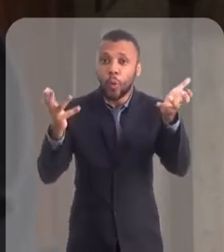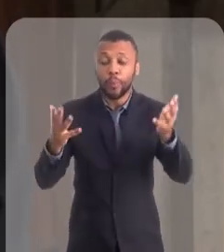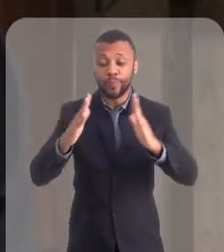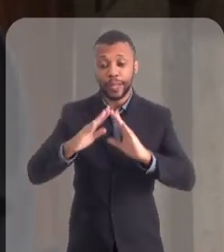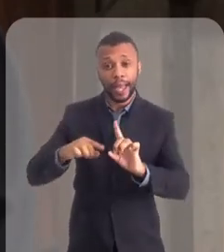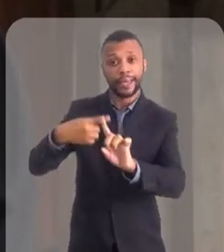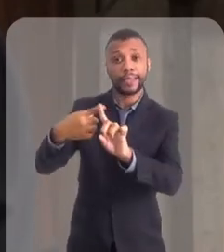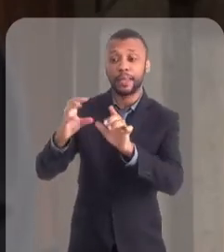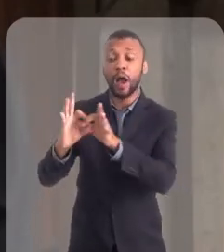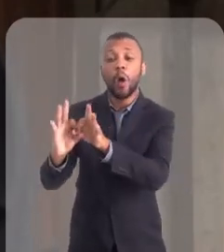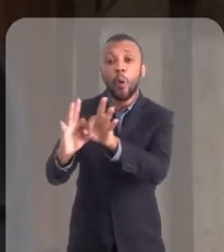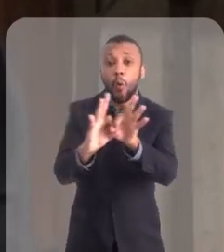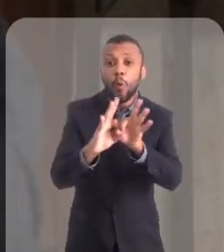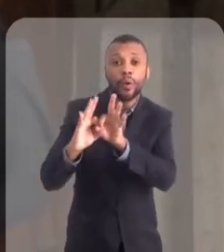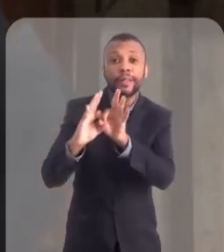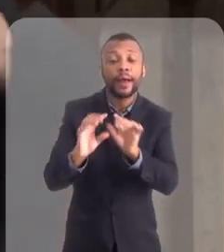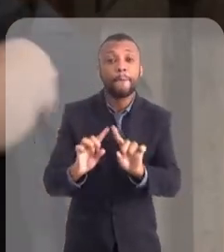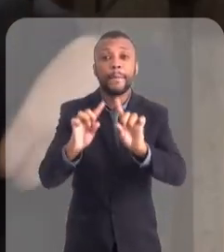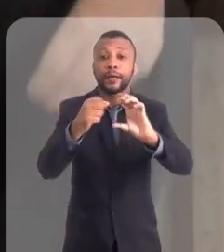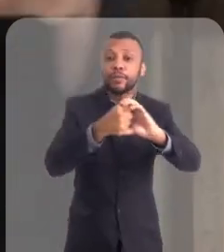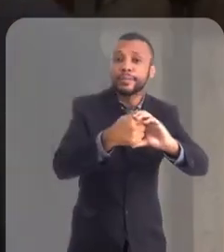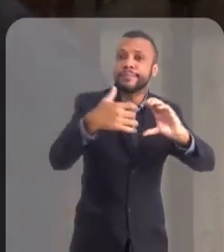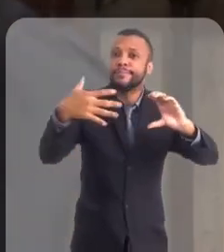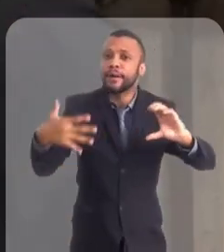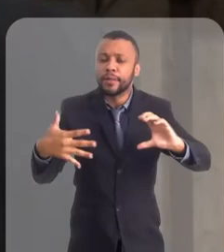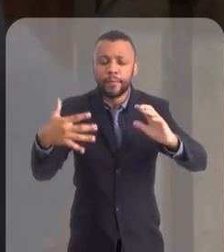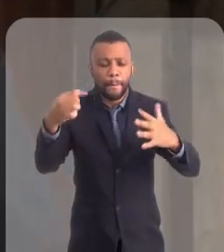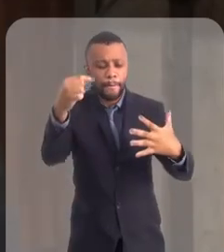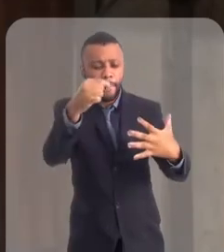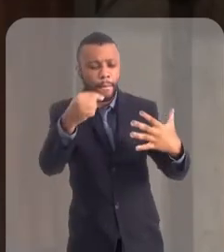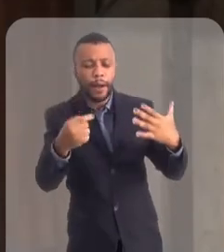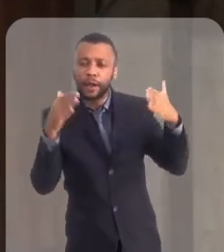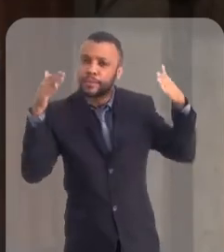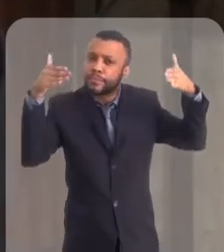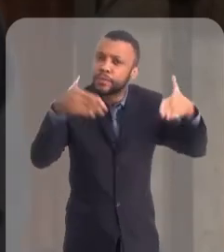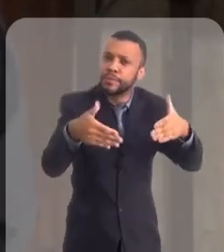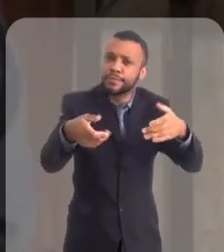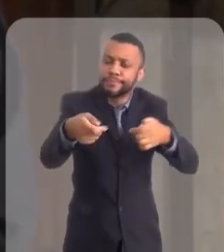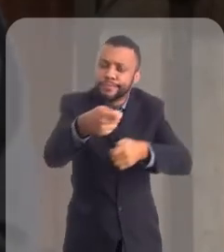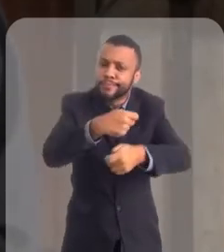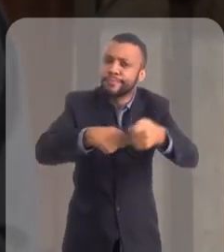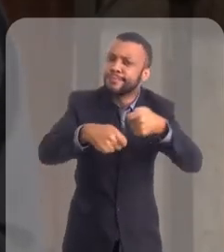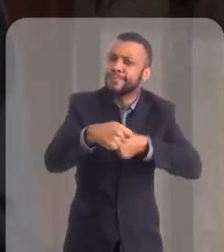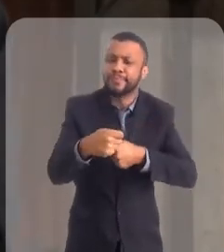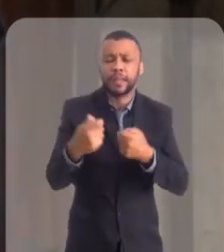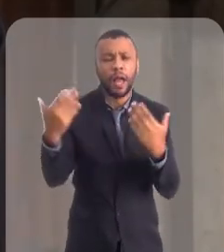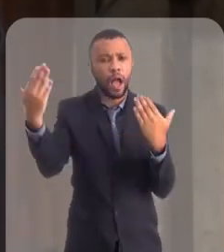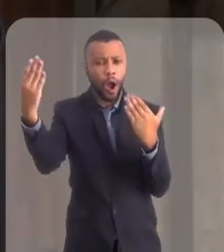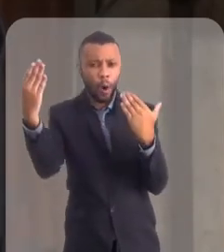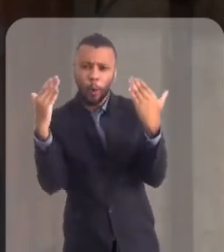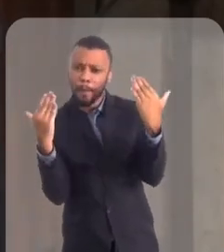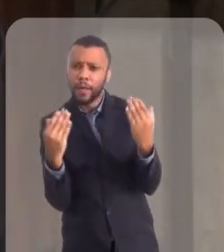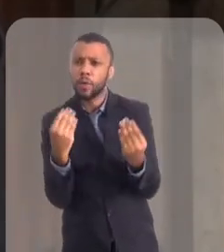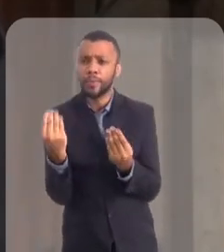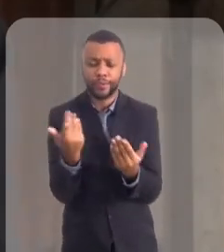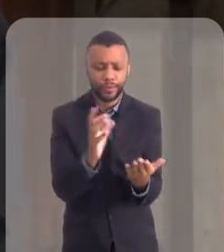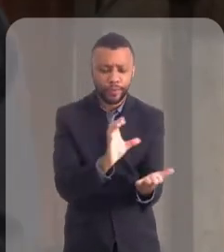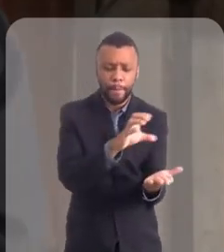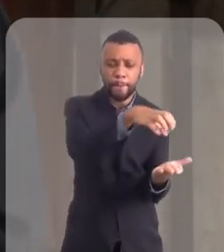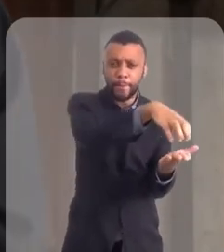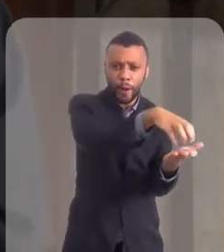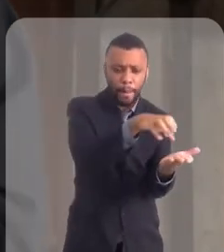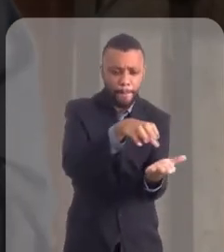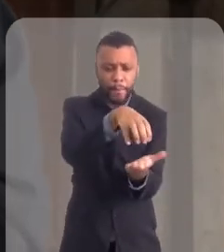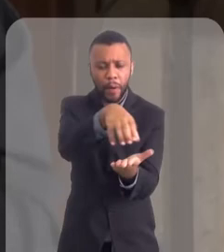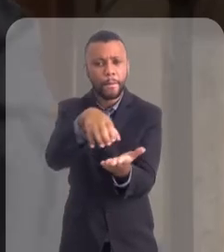Igreja Católica. A Igreja é una com suas peculiaridades. Seria como se fossem divisões administrativas internas da